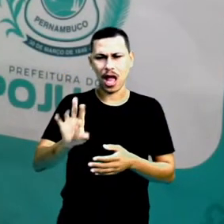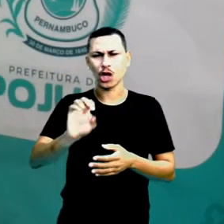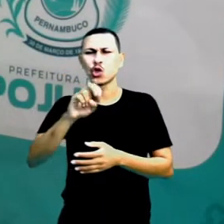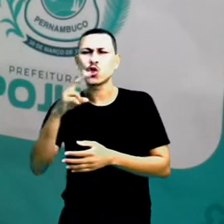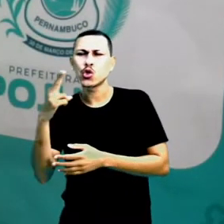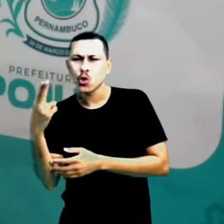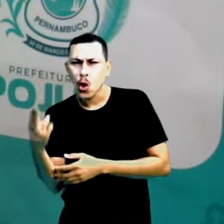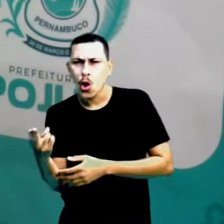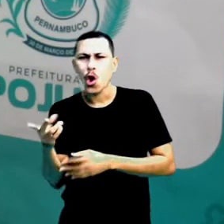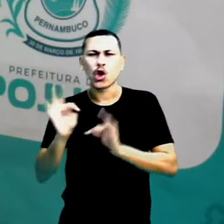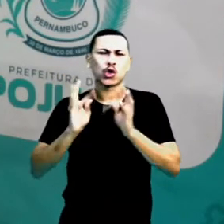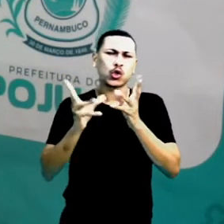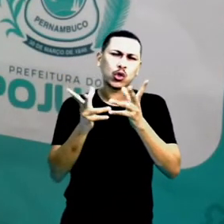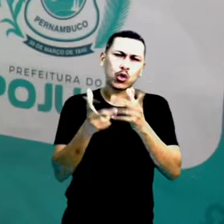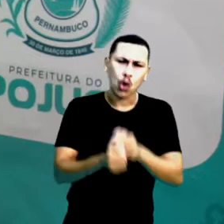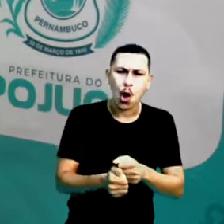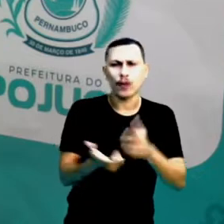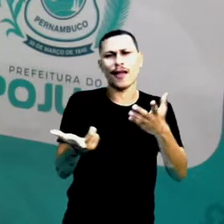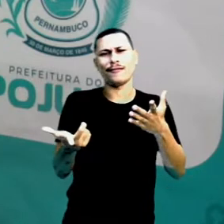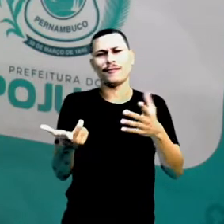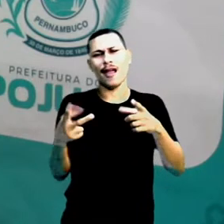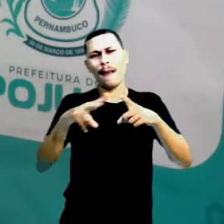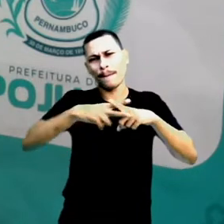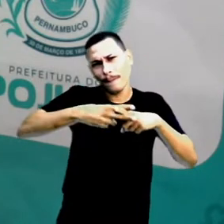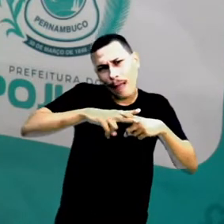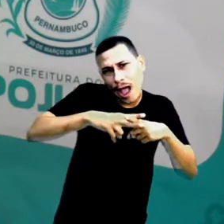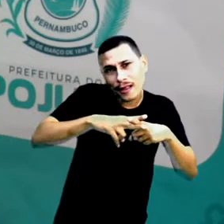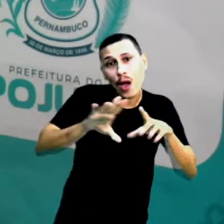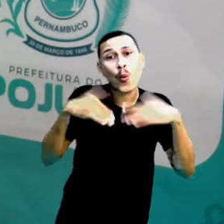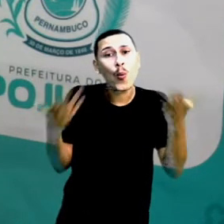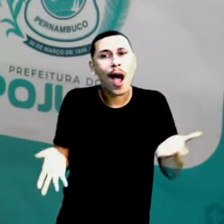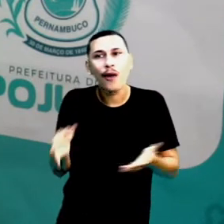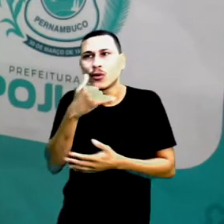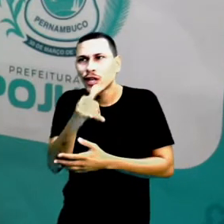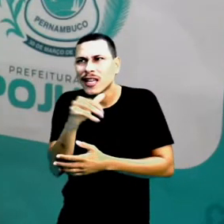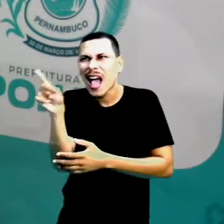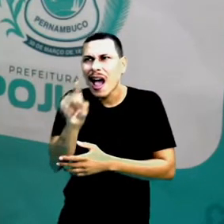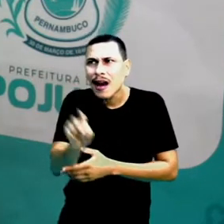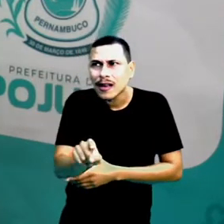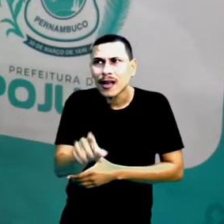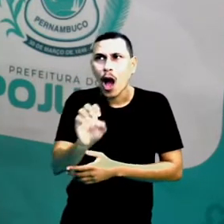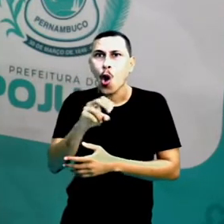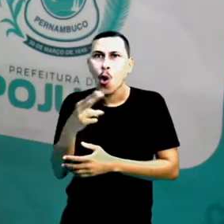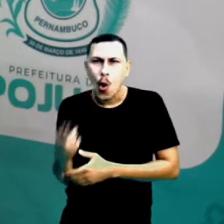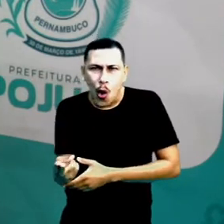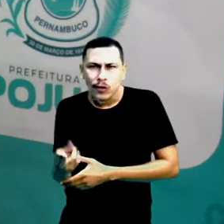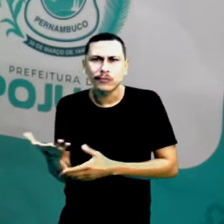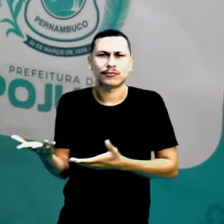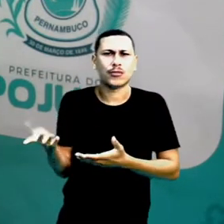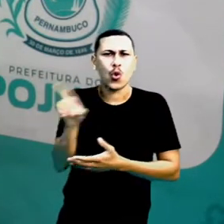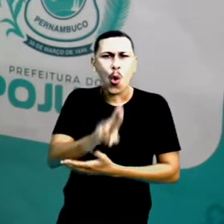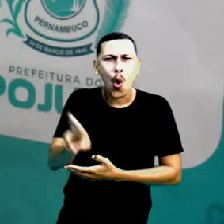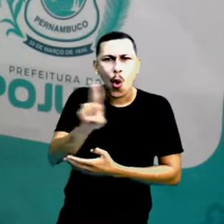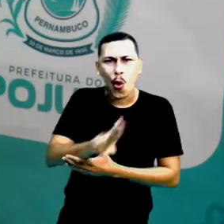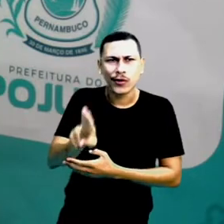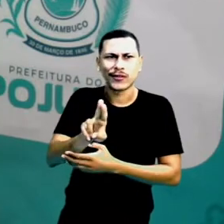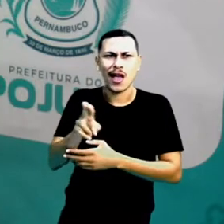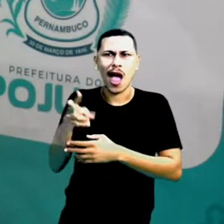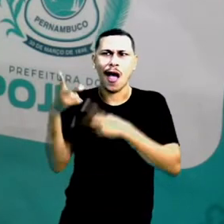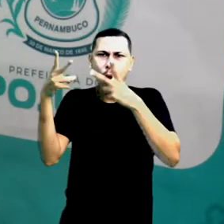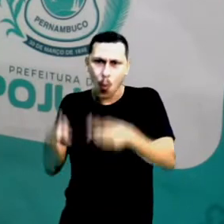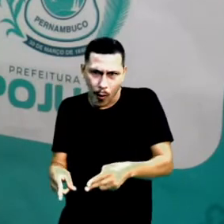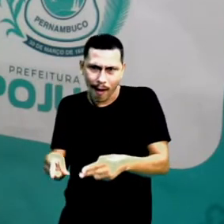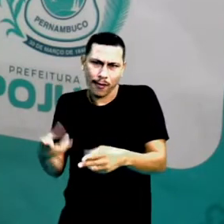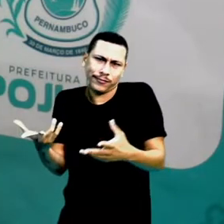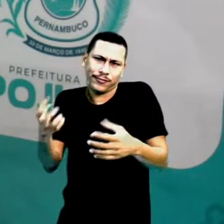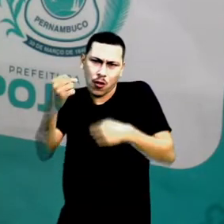Será que todas elas é com energia solar, é energia elétrica? Será que todas elas é com queima de combustível, igual os carros, né, que